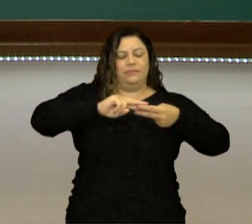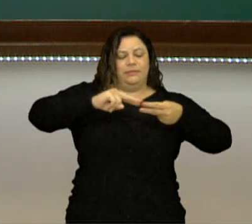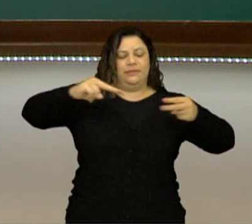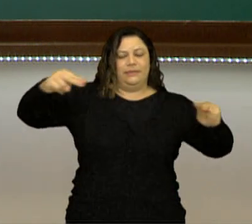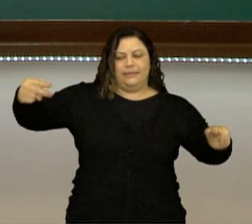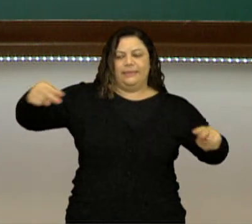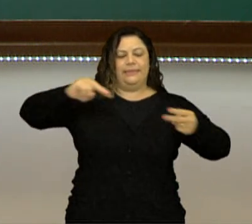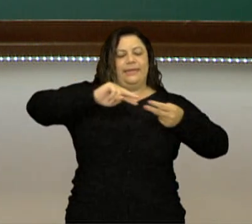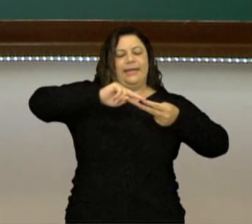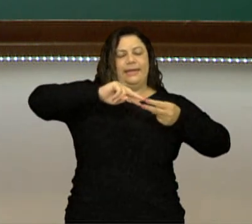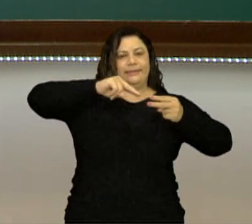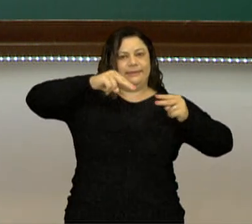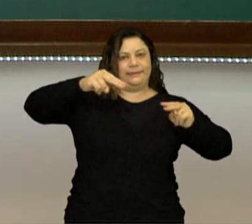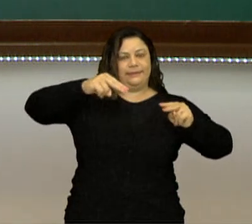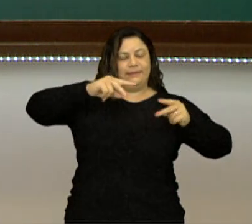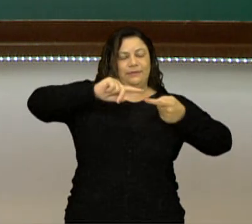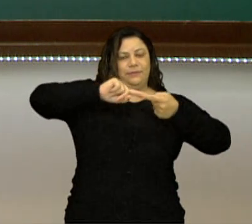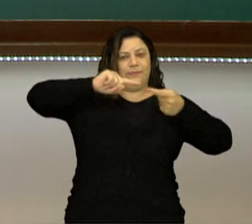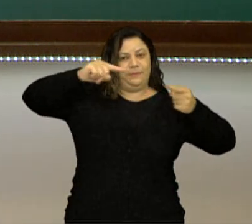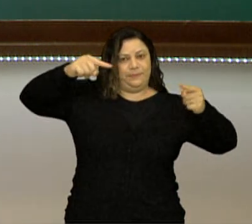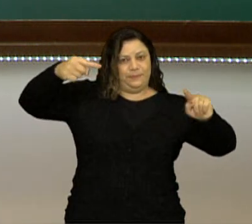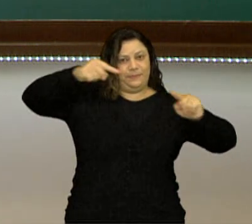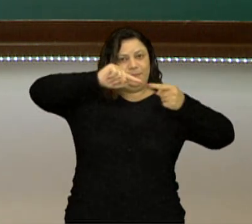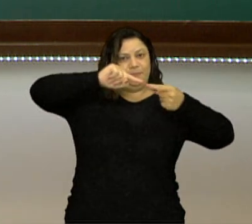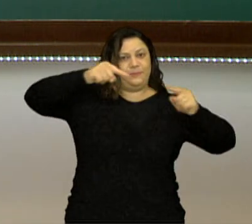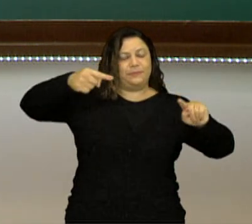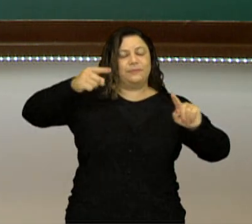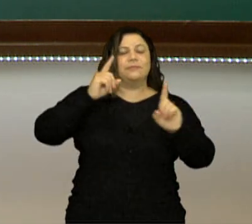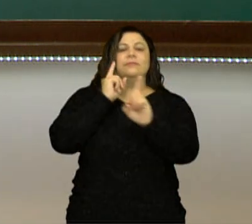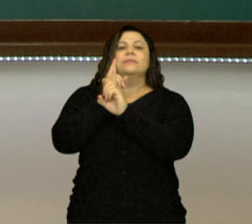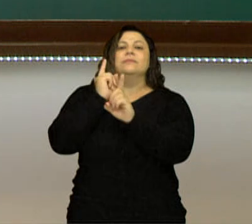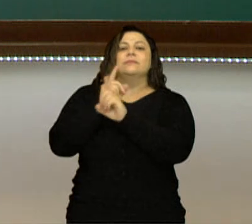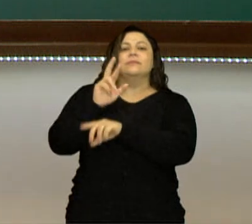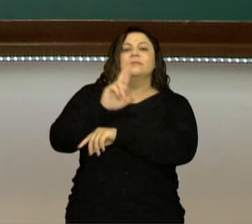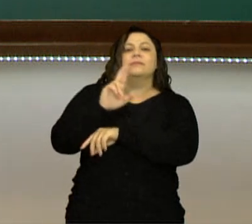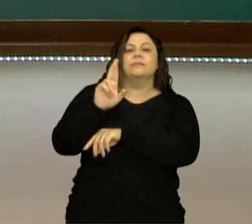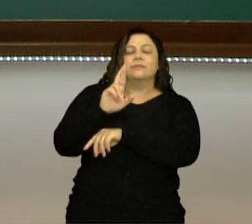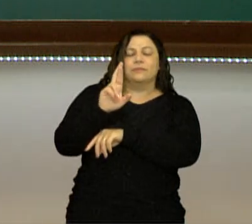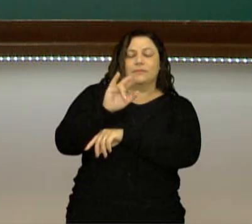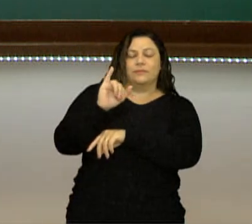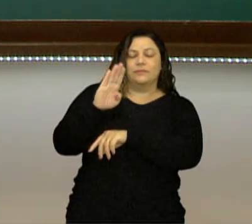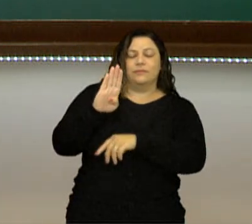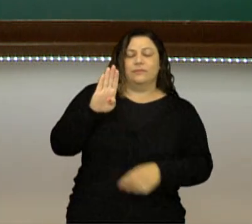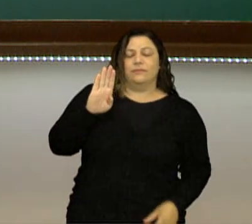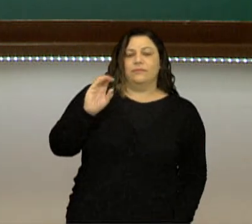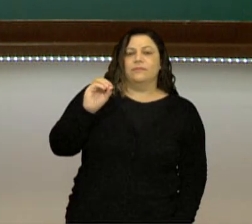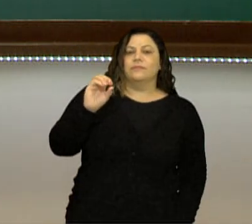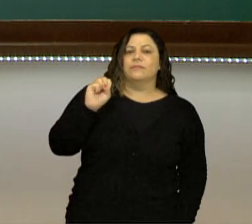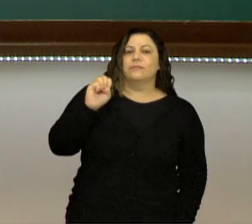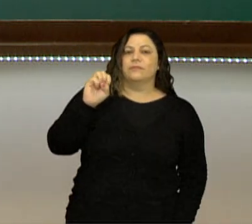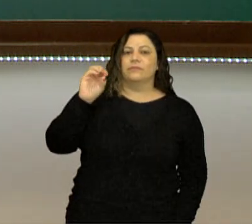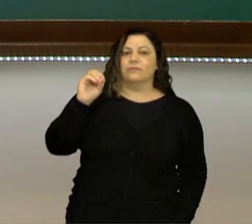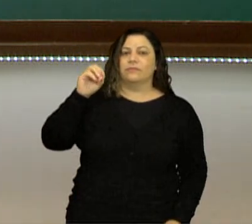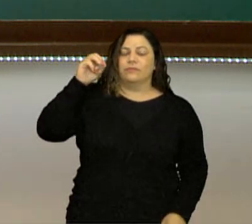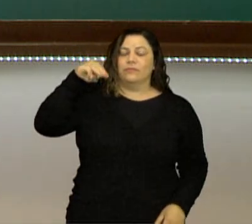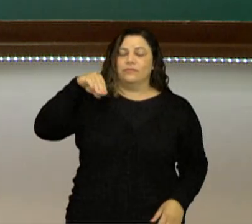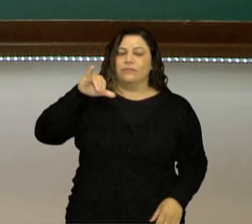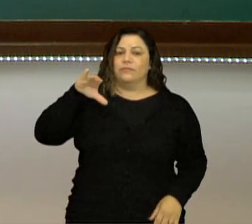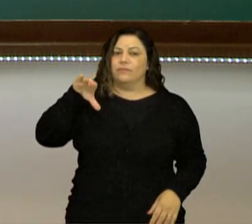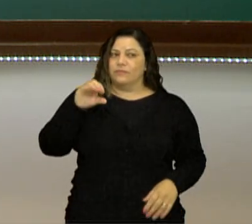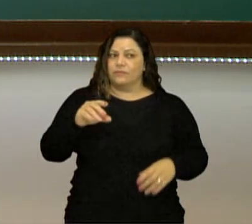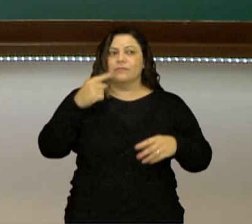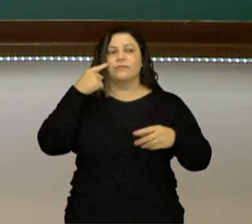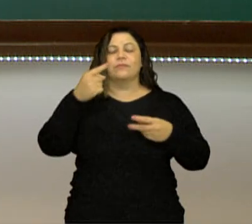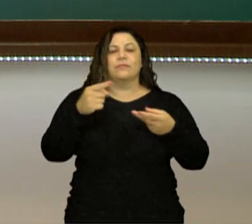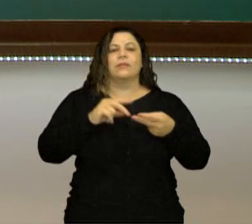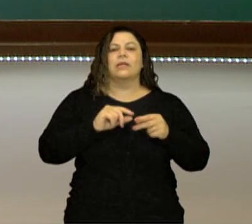mensageiro vai encontrar aqui o ribossomo, beleza, que é feito de RNA ribossômico. Vem com ela, através